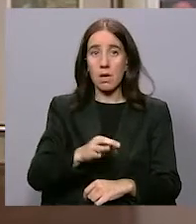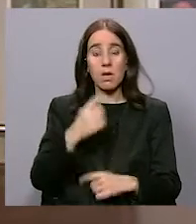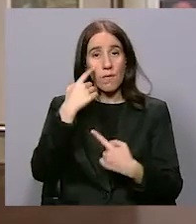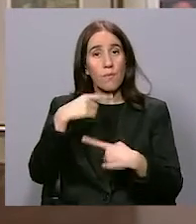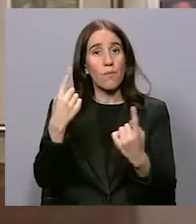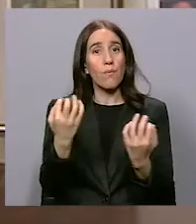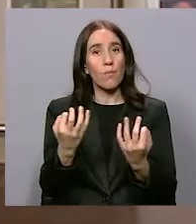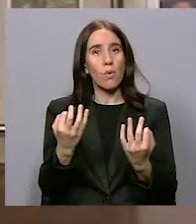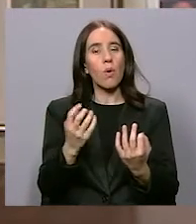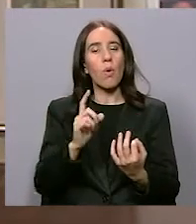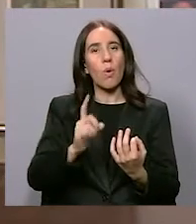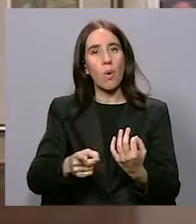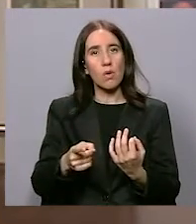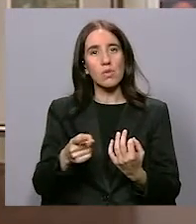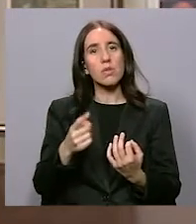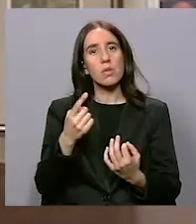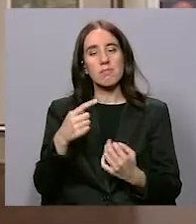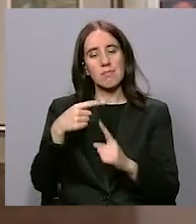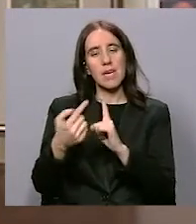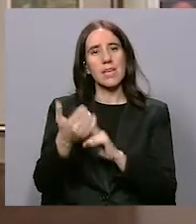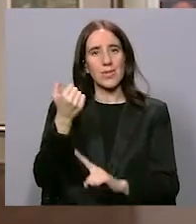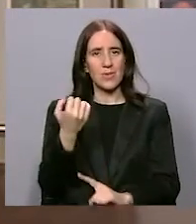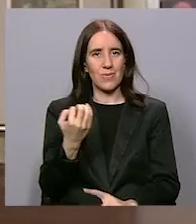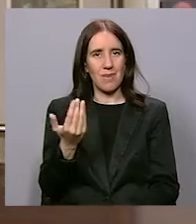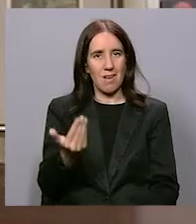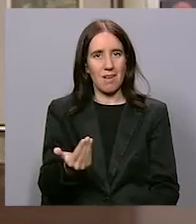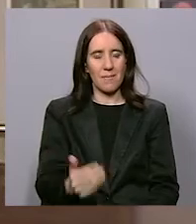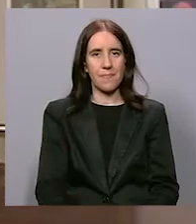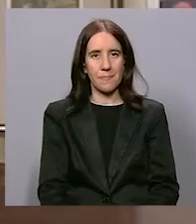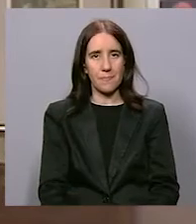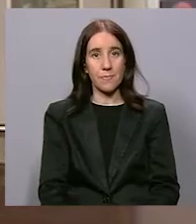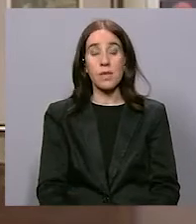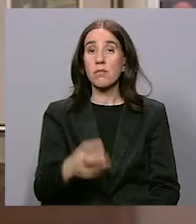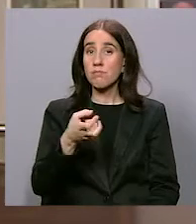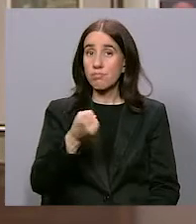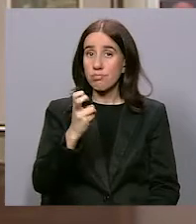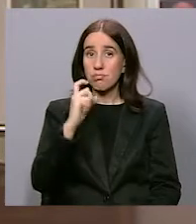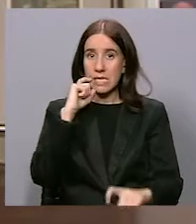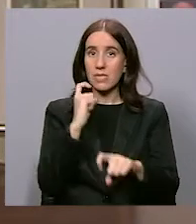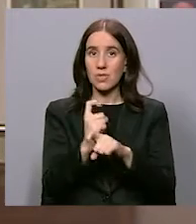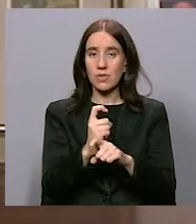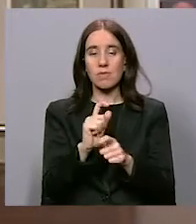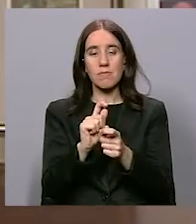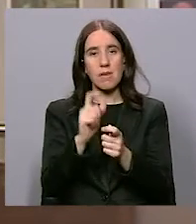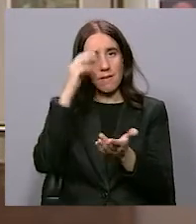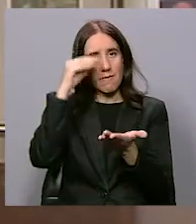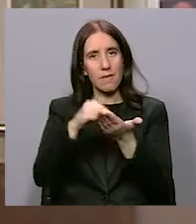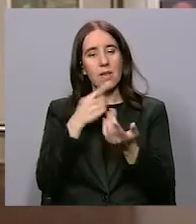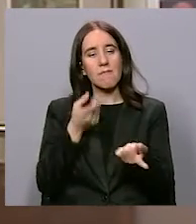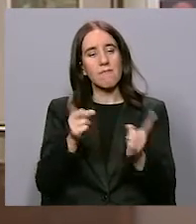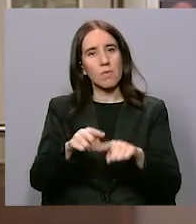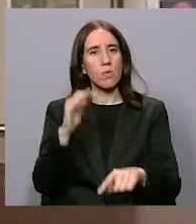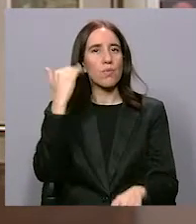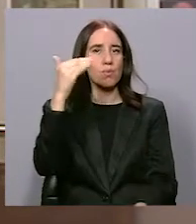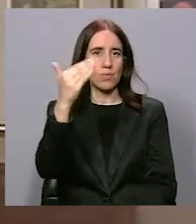provoado naquilo que mello conheceu êxito exigindo a coragem de reinventarmos